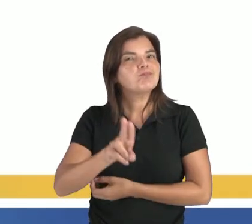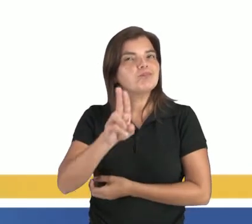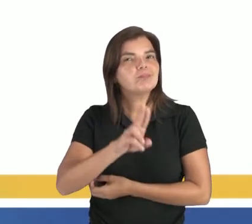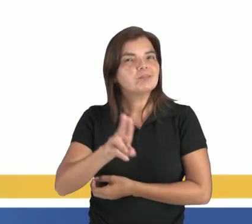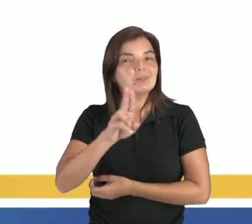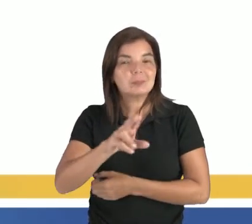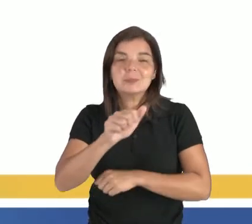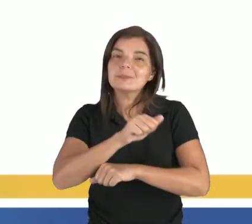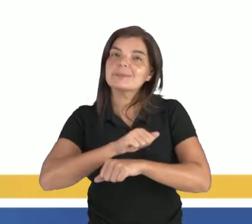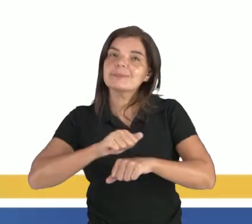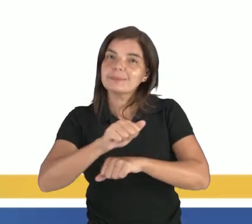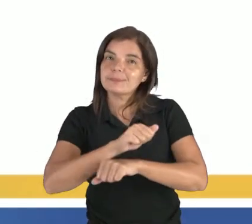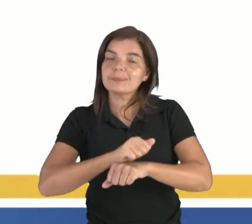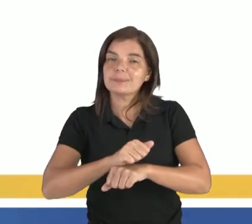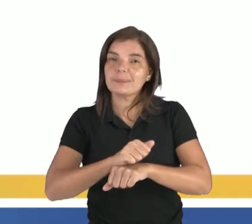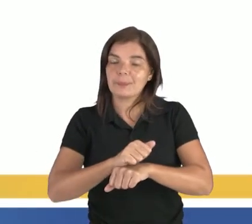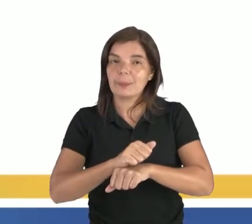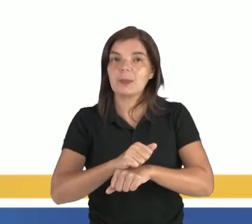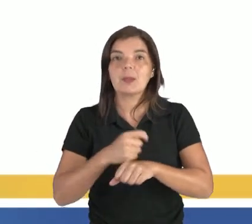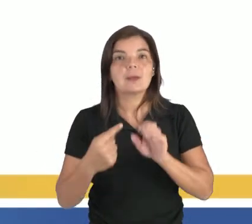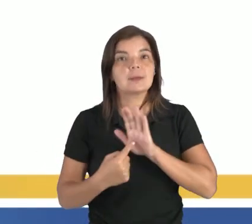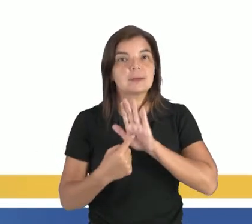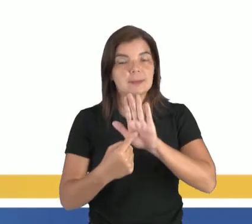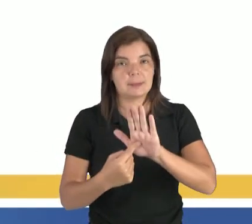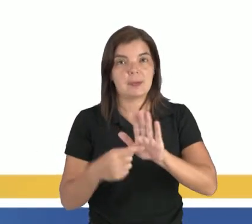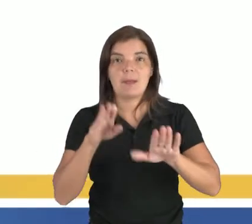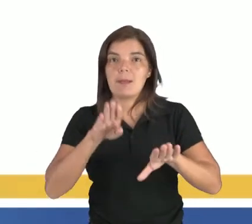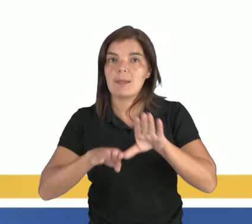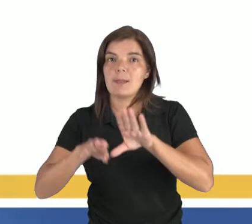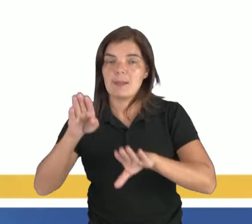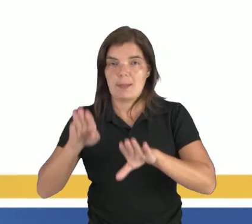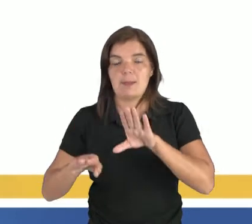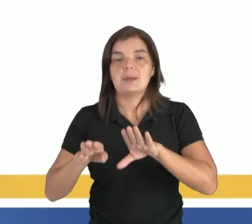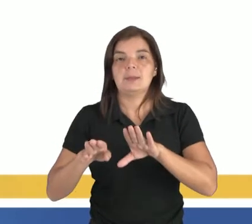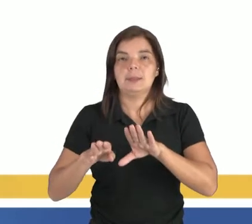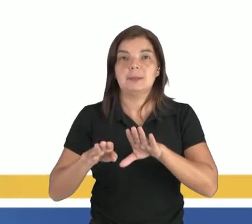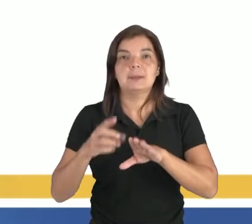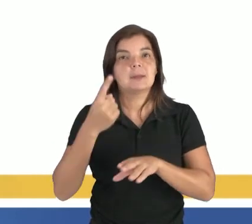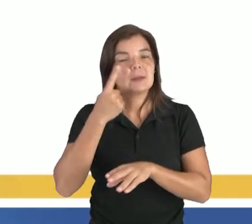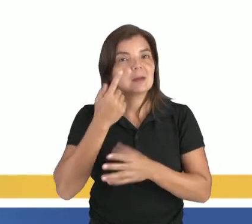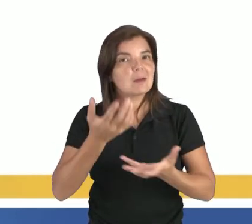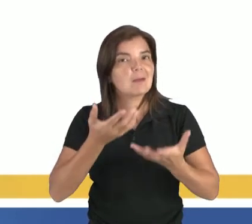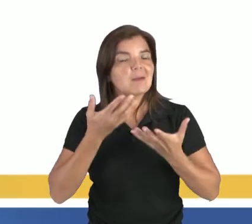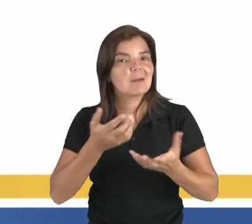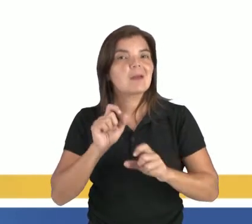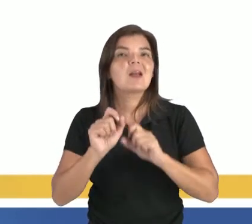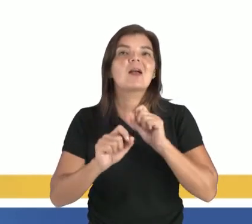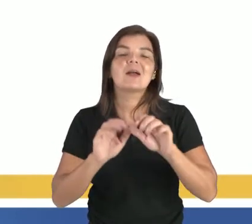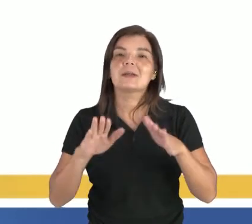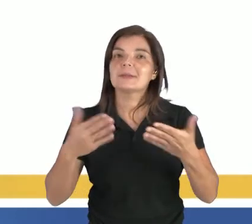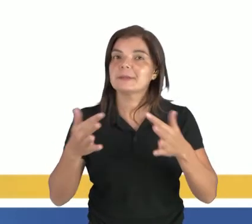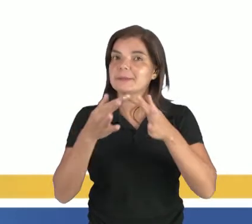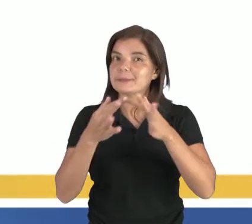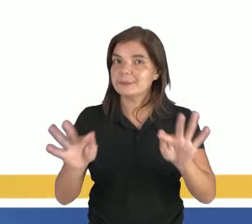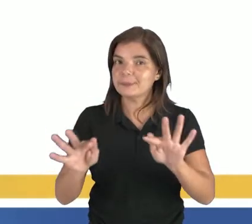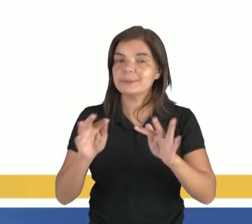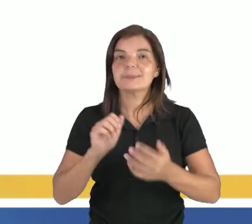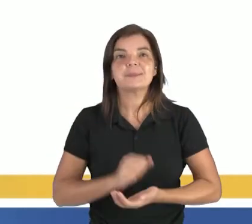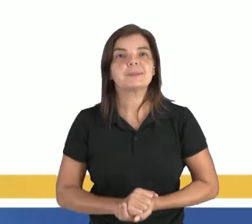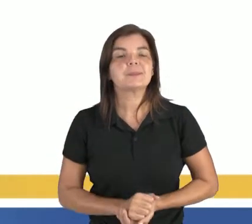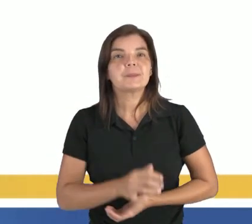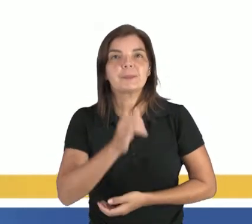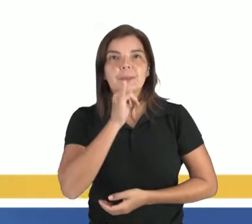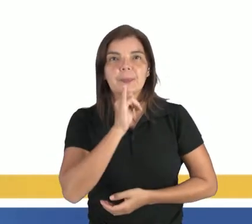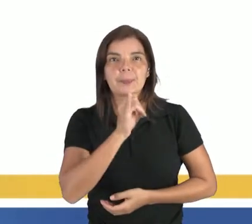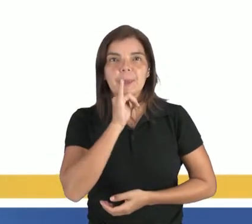desse advérbio? A ordem que aparece de acordo com a ênfase que nós queremos dar na frase.